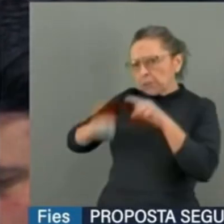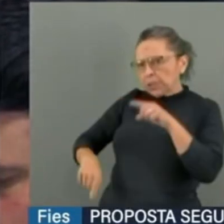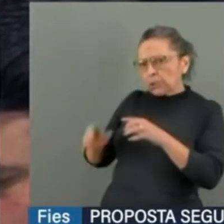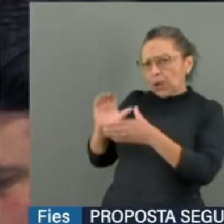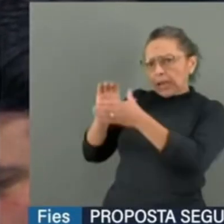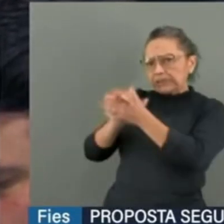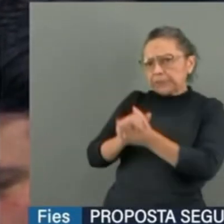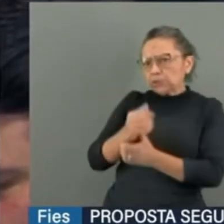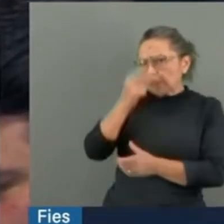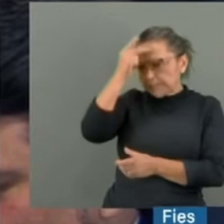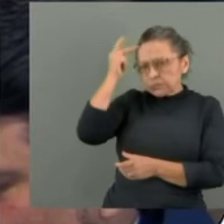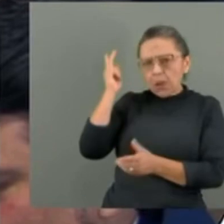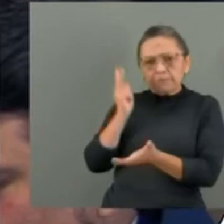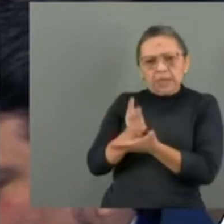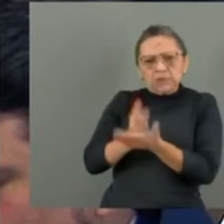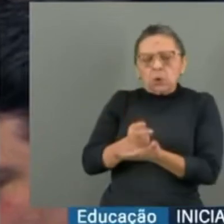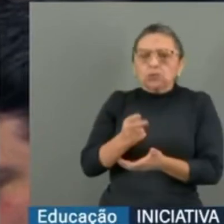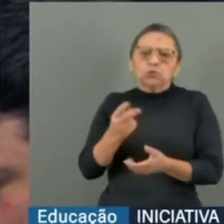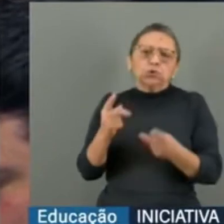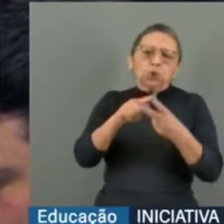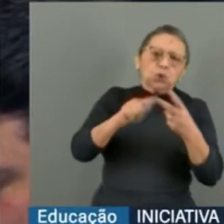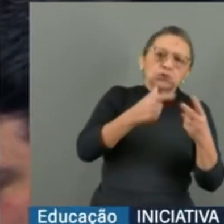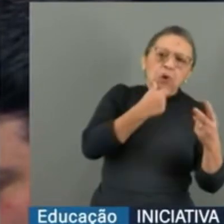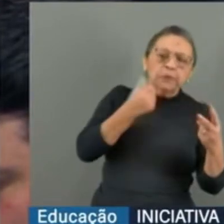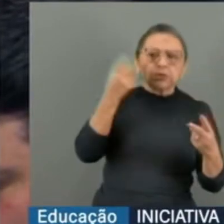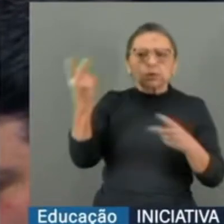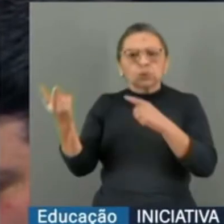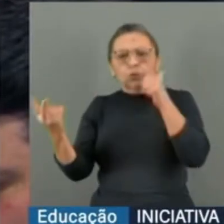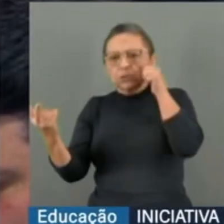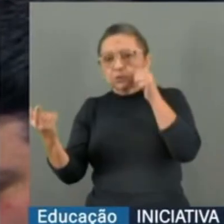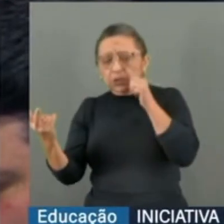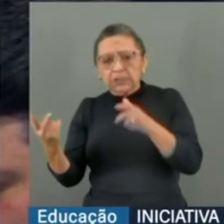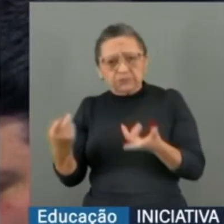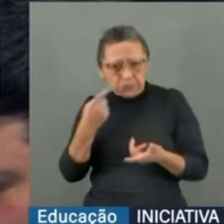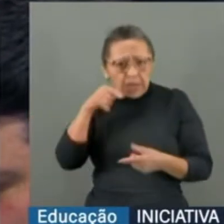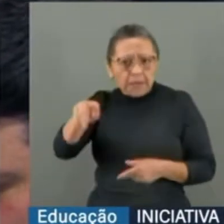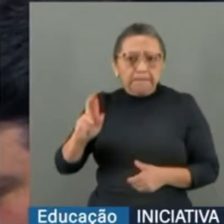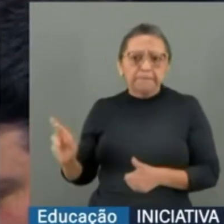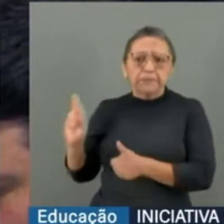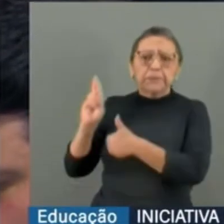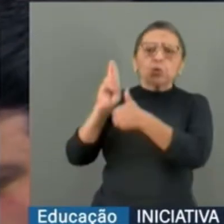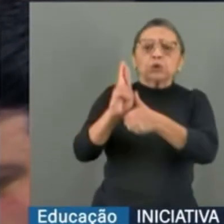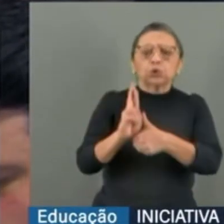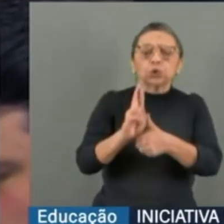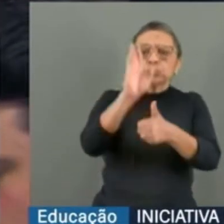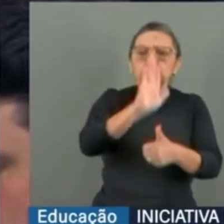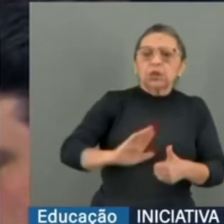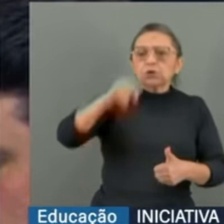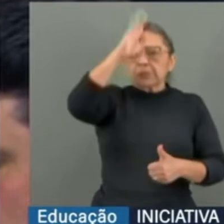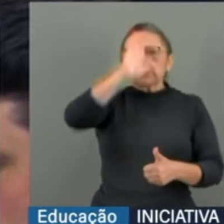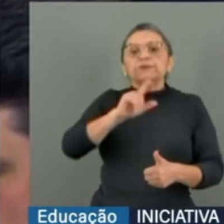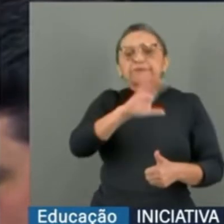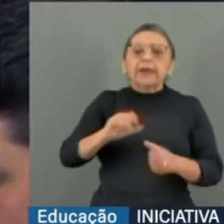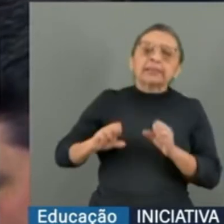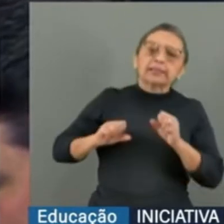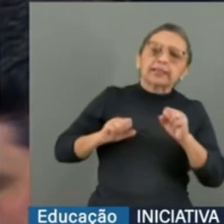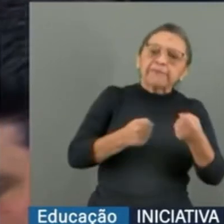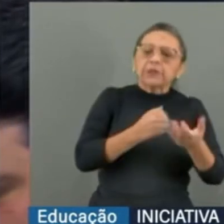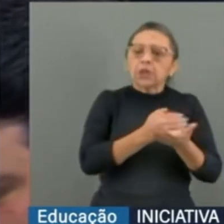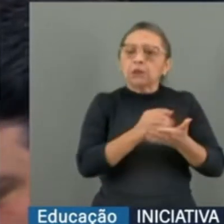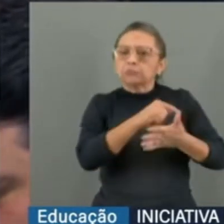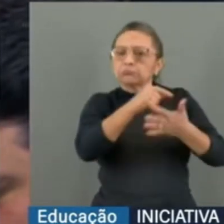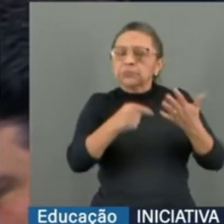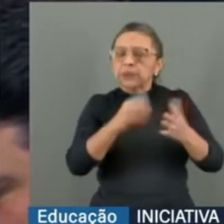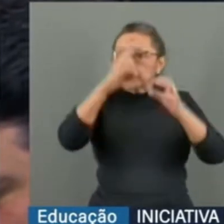entre pessoas do mesmo sexo, o senhor, como Procurador-Geral da República, o senhor vai defender o princípio da dignidade da